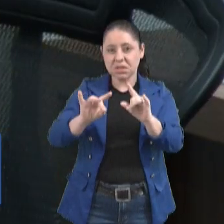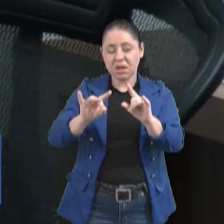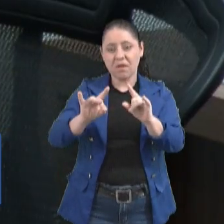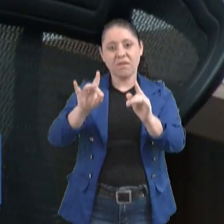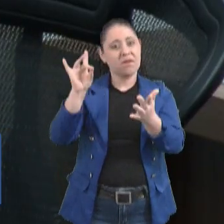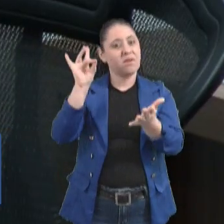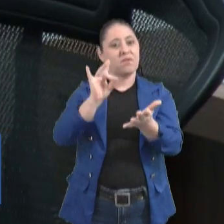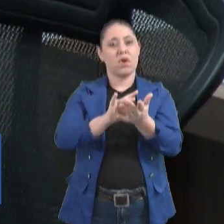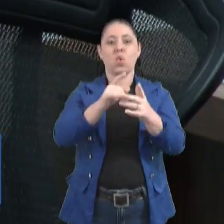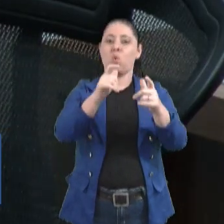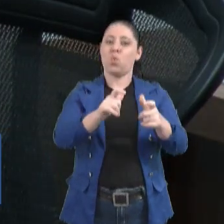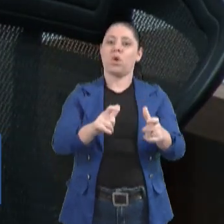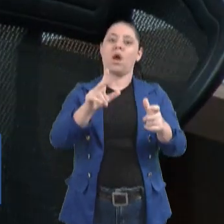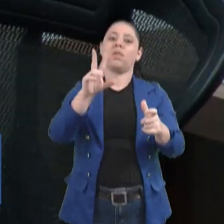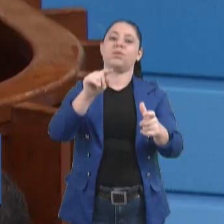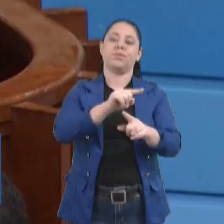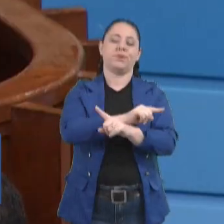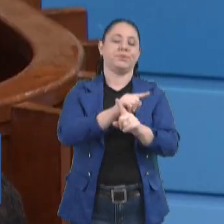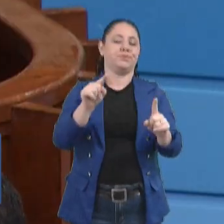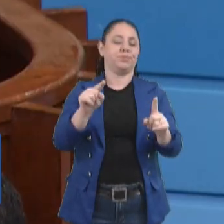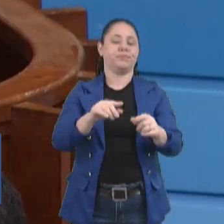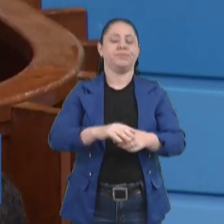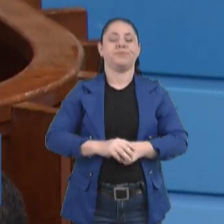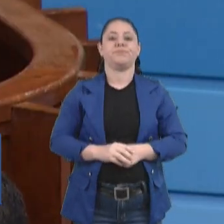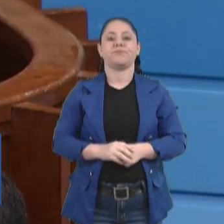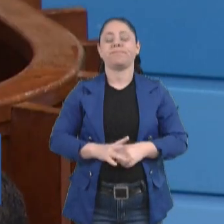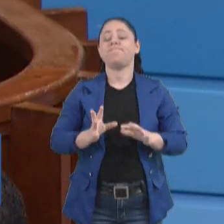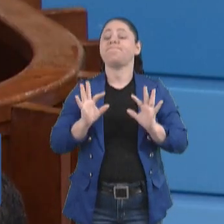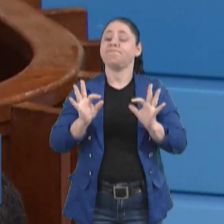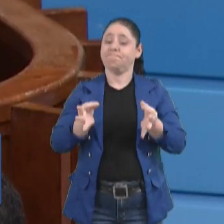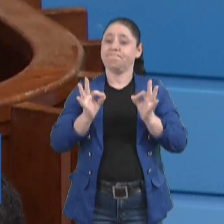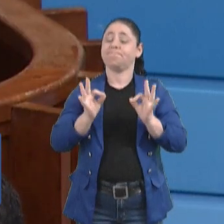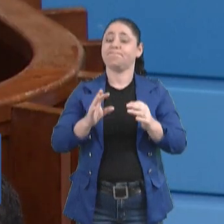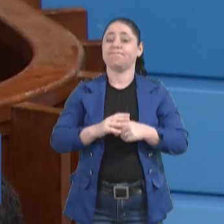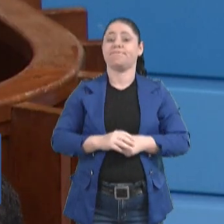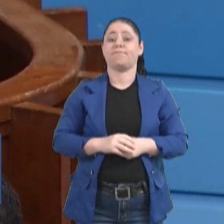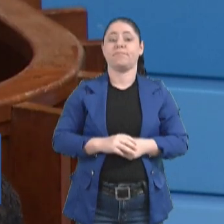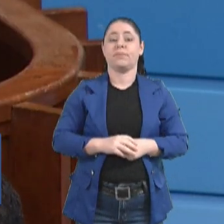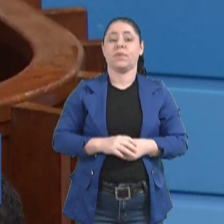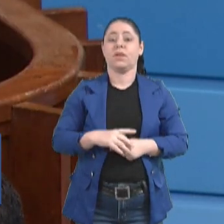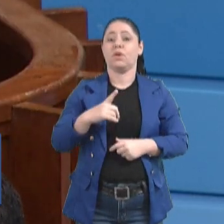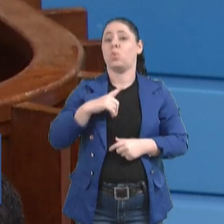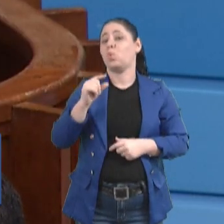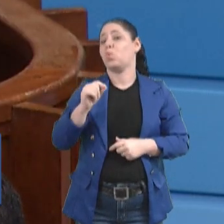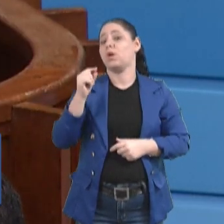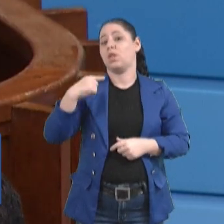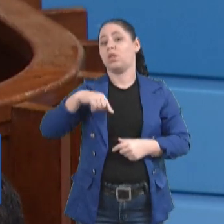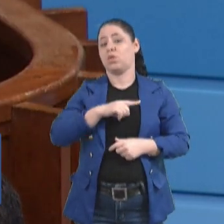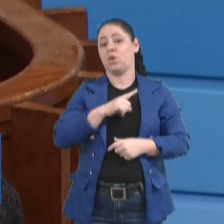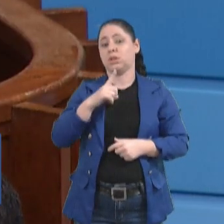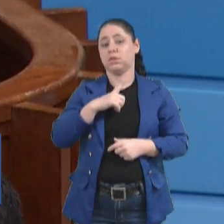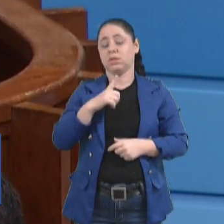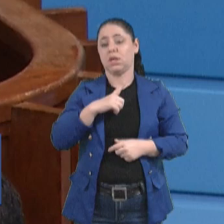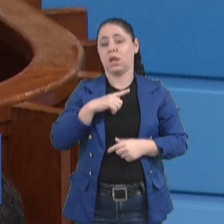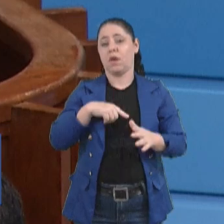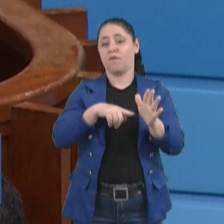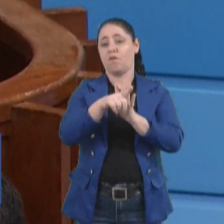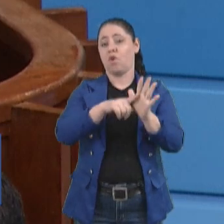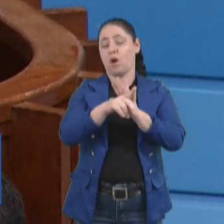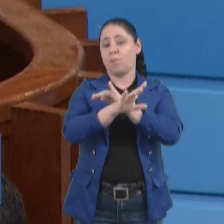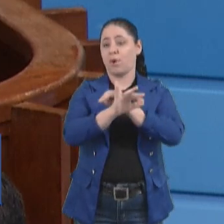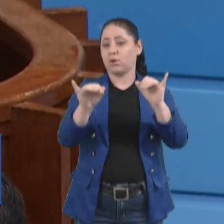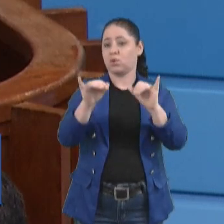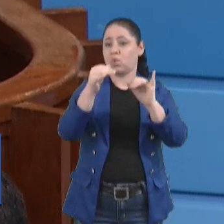uma realidade local. Exato. Que isso levaria em consideração a gente ter dados, elementos no